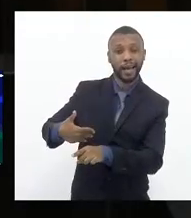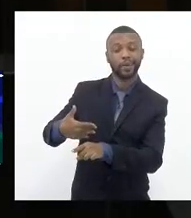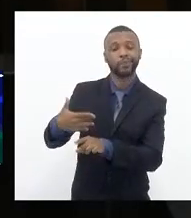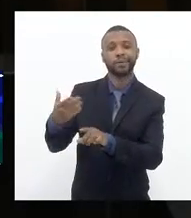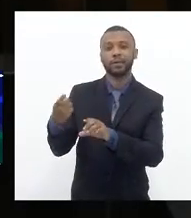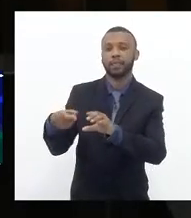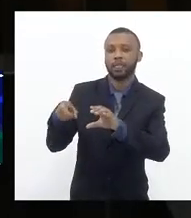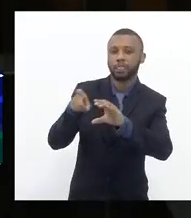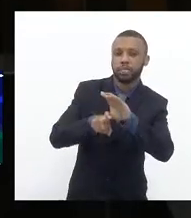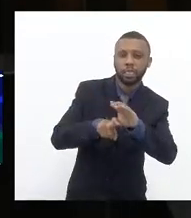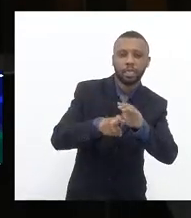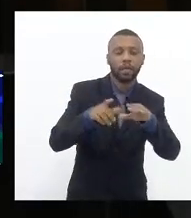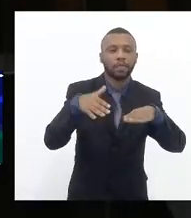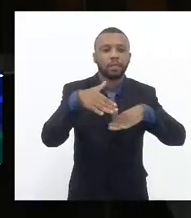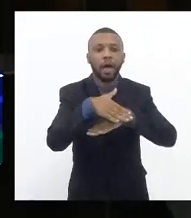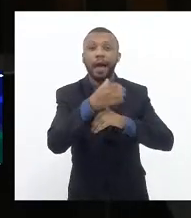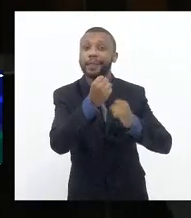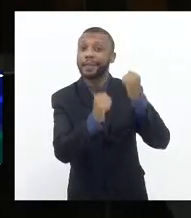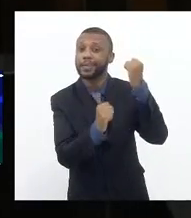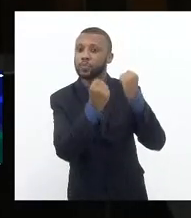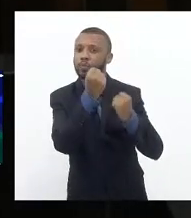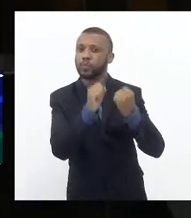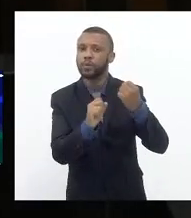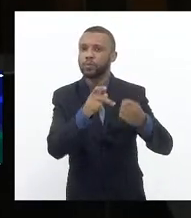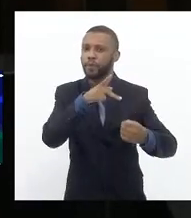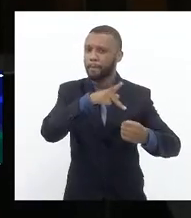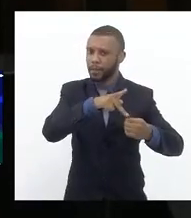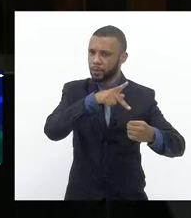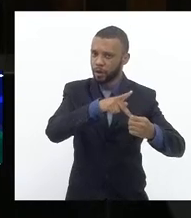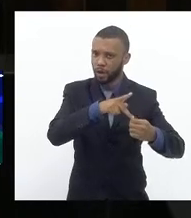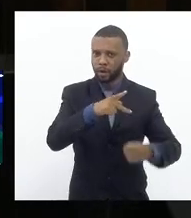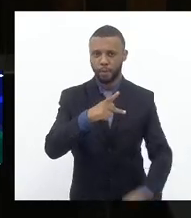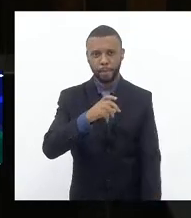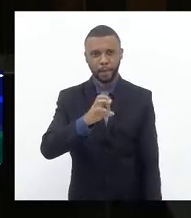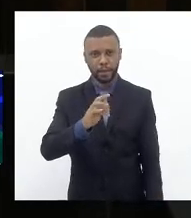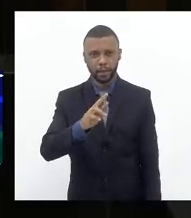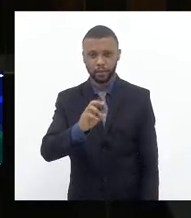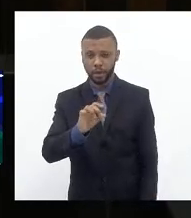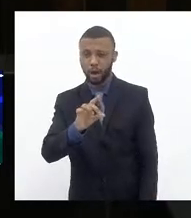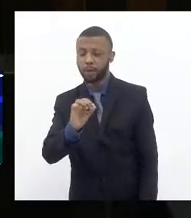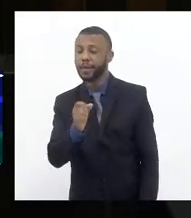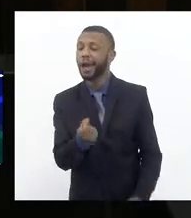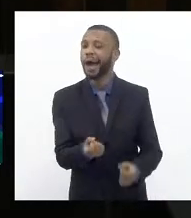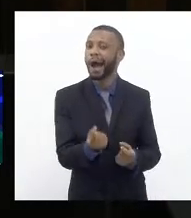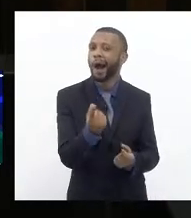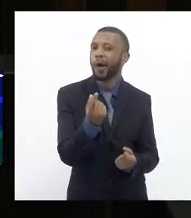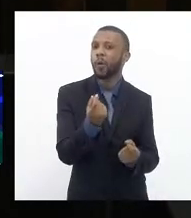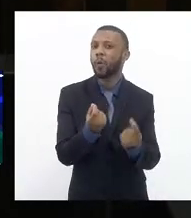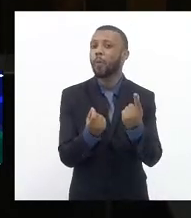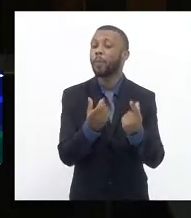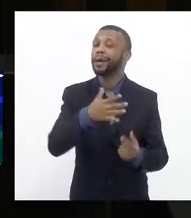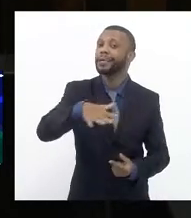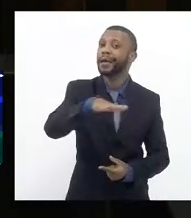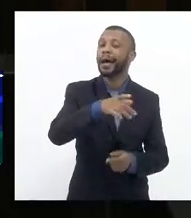dependente da indústria do petróleo e de poucos segmentos econômicos que têm relevância.